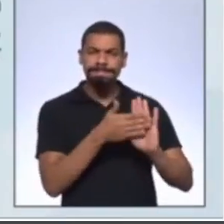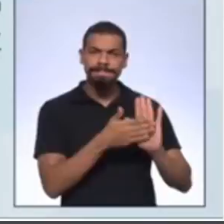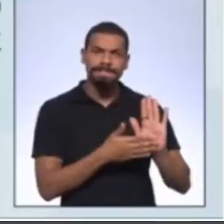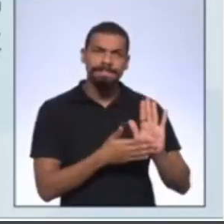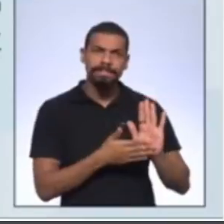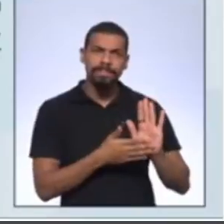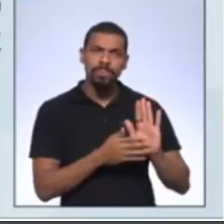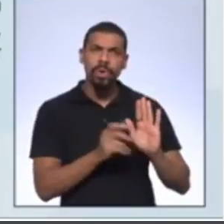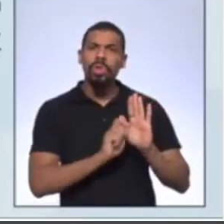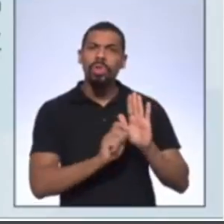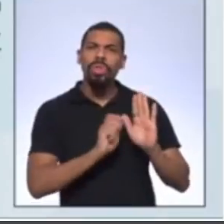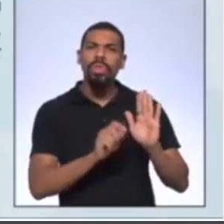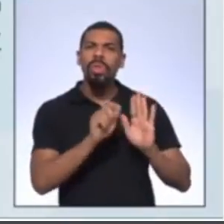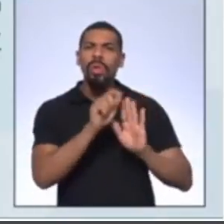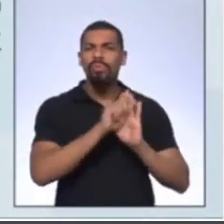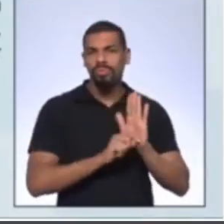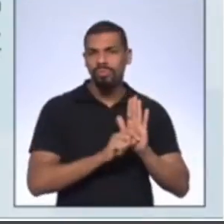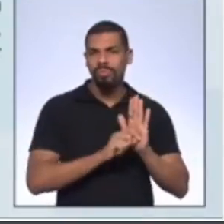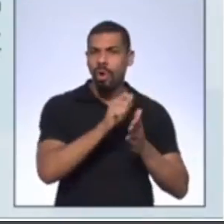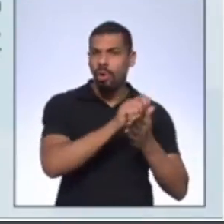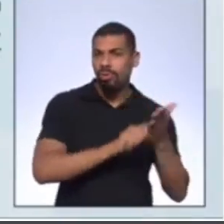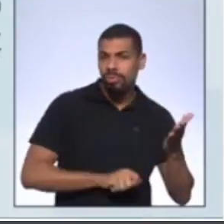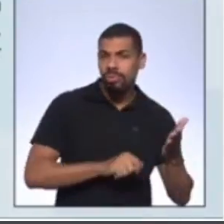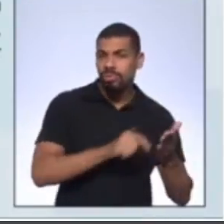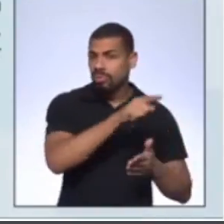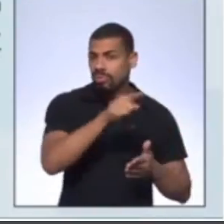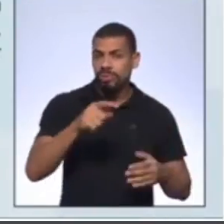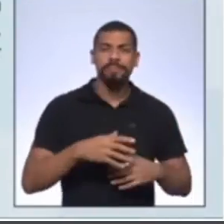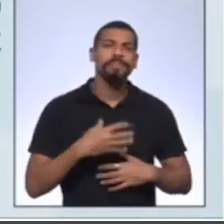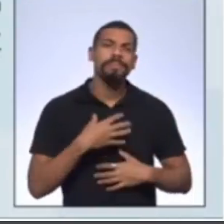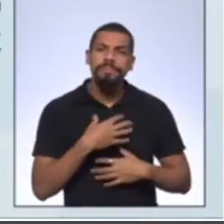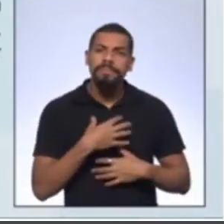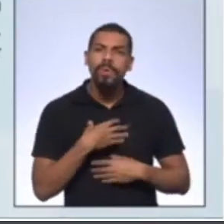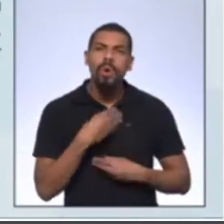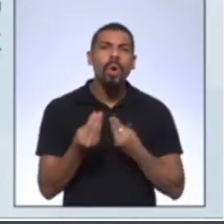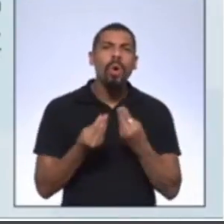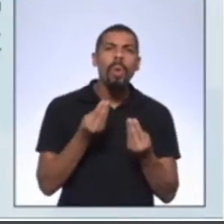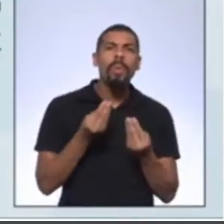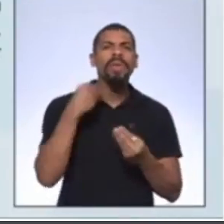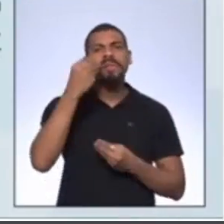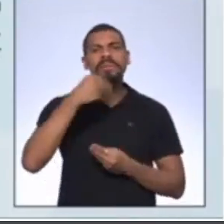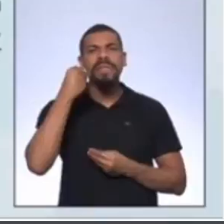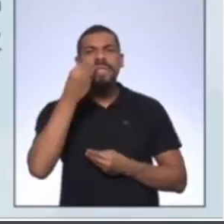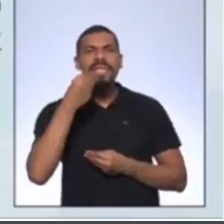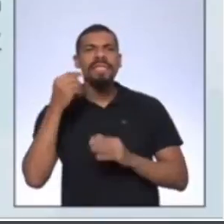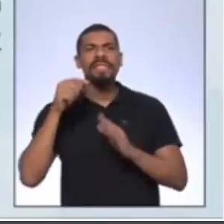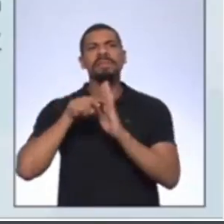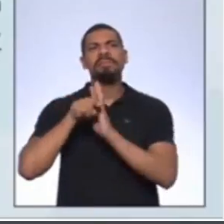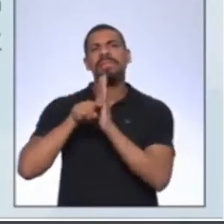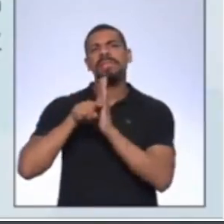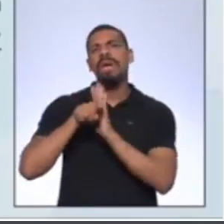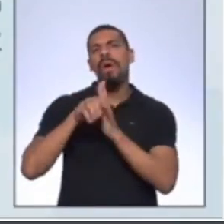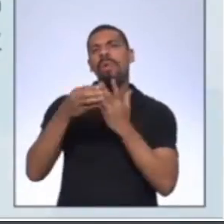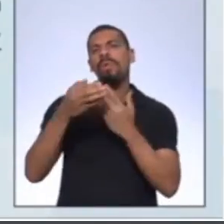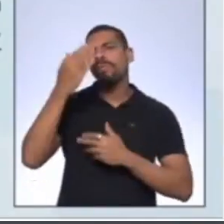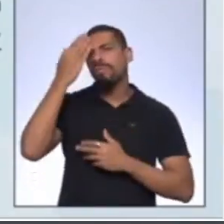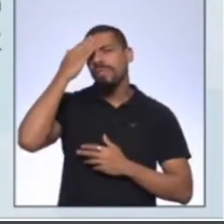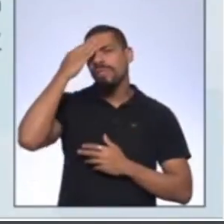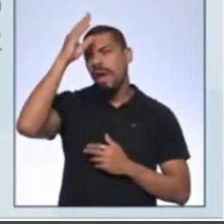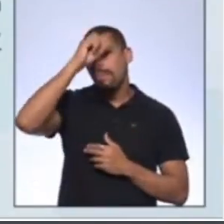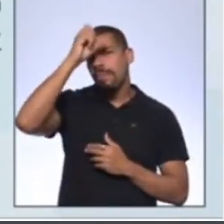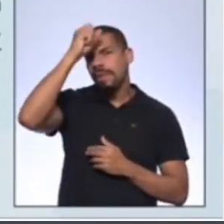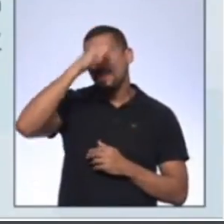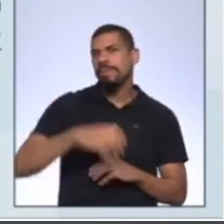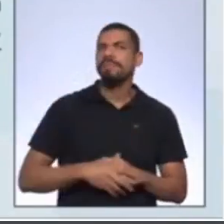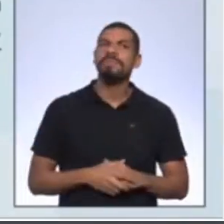em seguida vocês vão escrever um texto né com as palavras de vocês né falando sobre experiência de pesquisar o que que você aprendeu